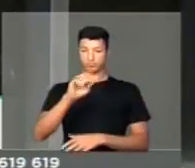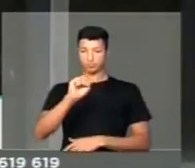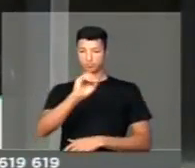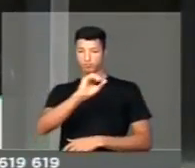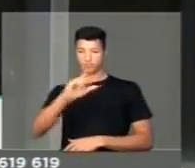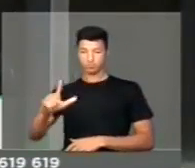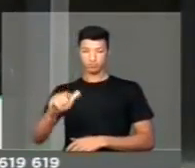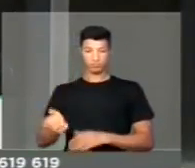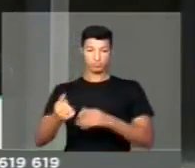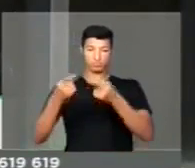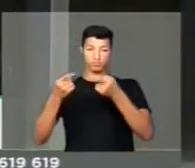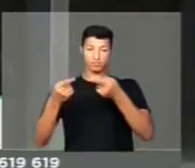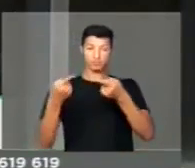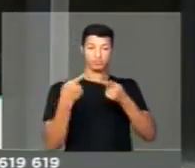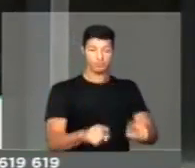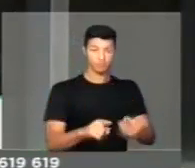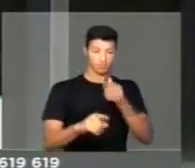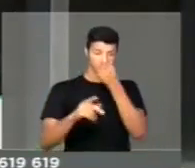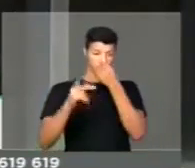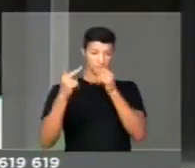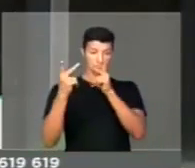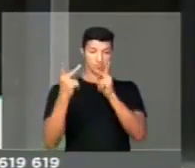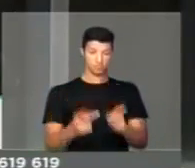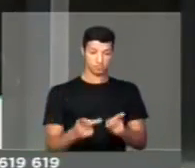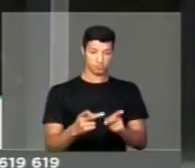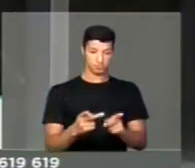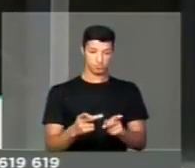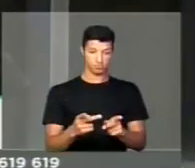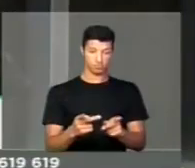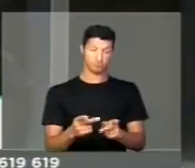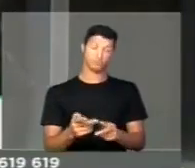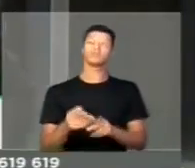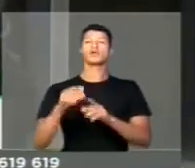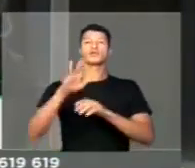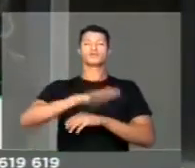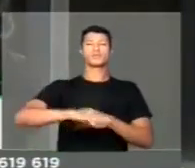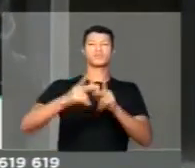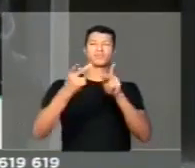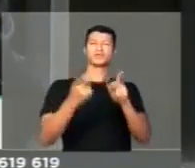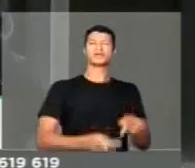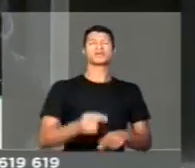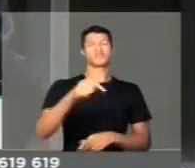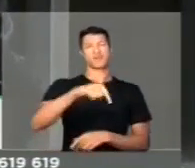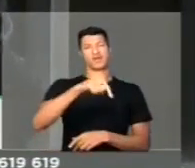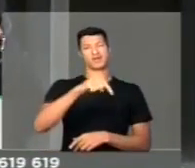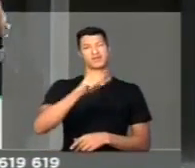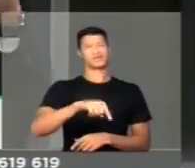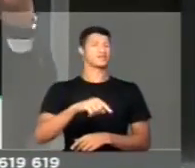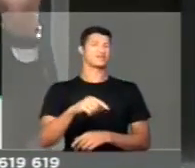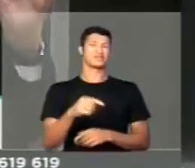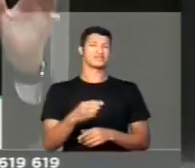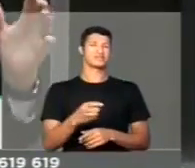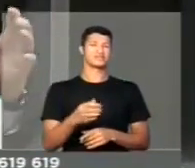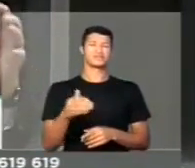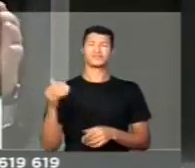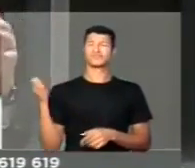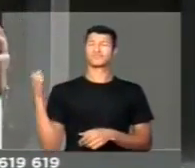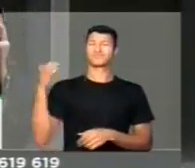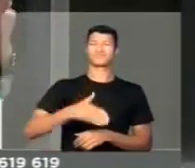PSOL contra esse projeto. Esse projeto aqui, ele vem com